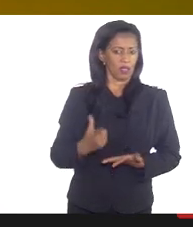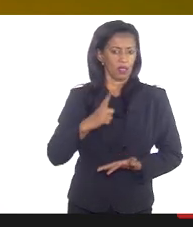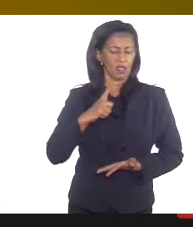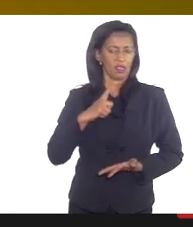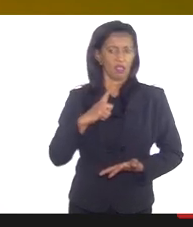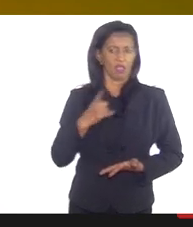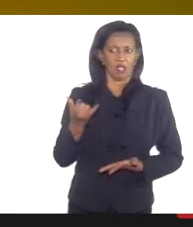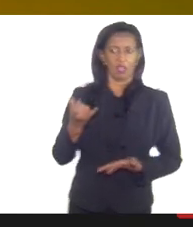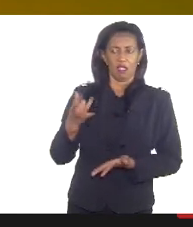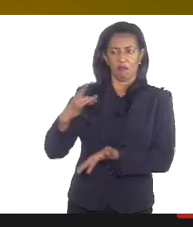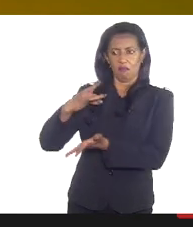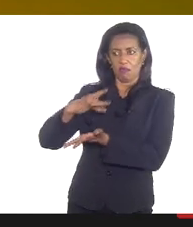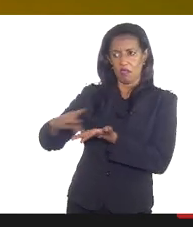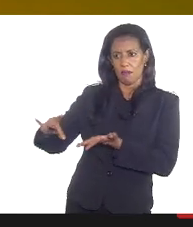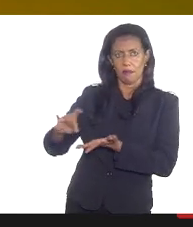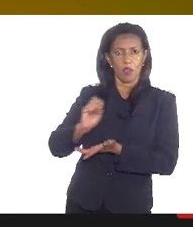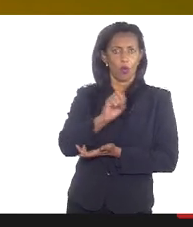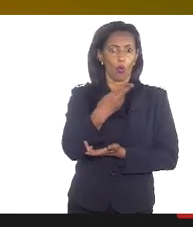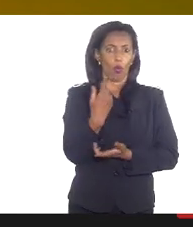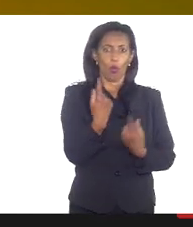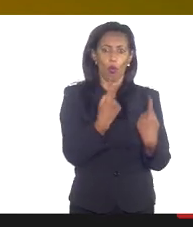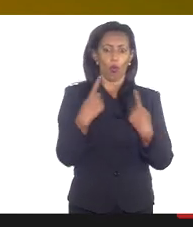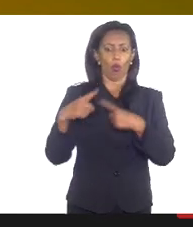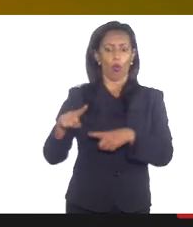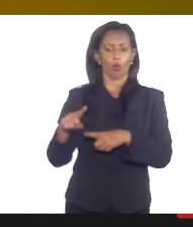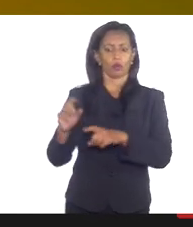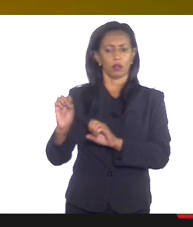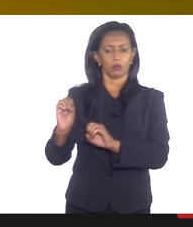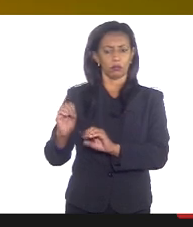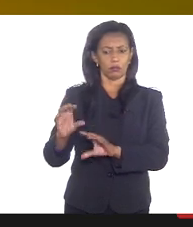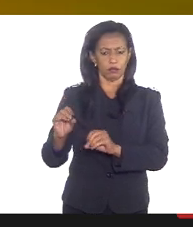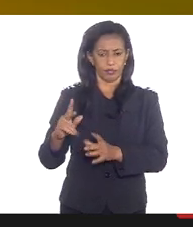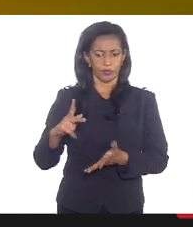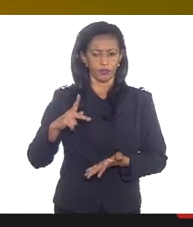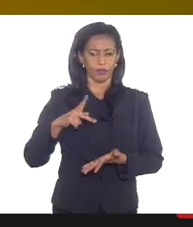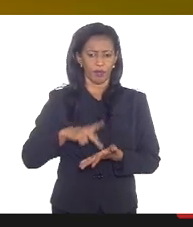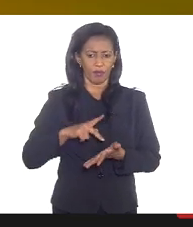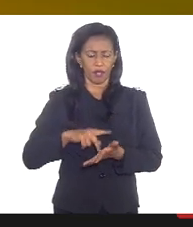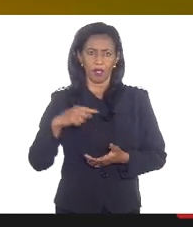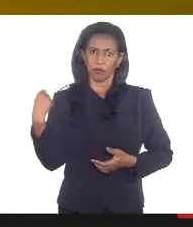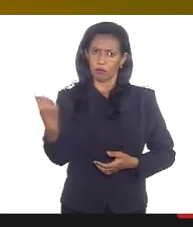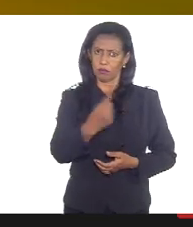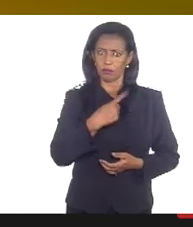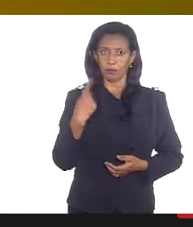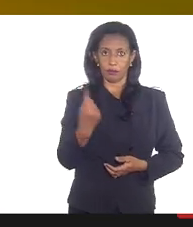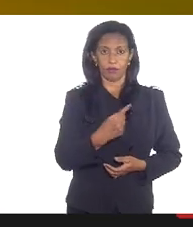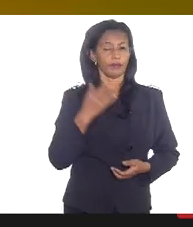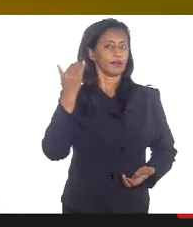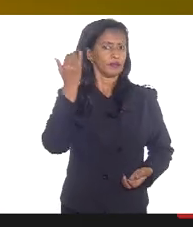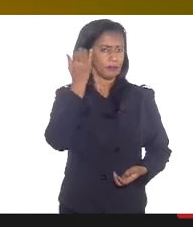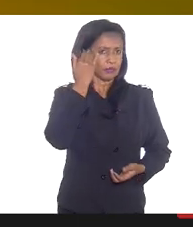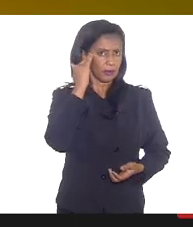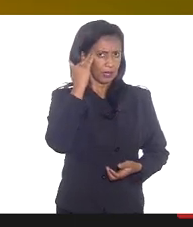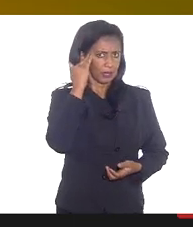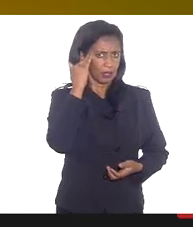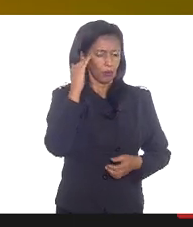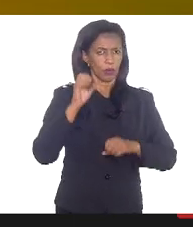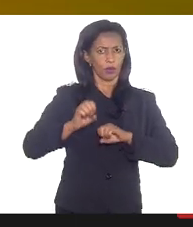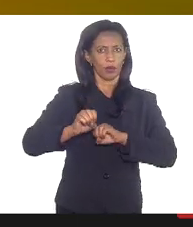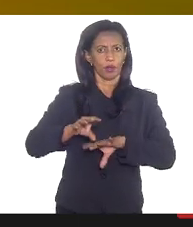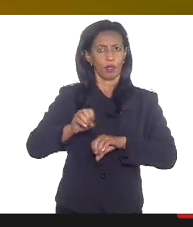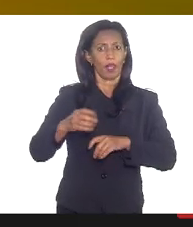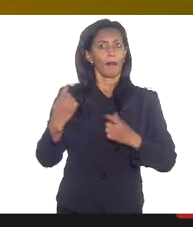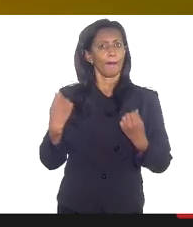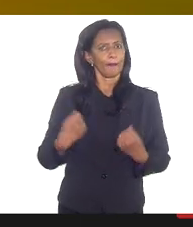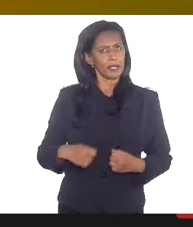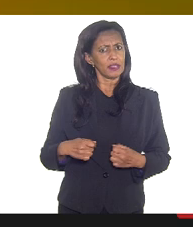tem alguém que é contra a educação. Na verdade, todos nós aqui entendemos que a educação precisa